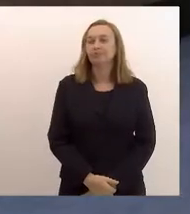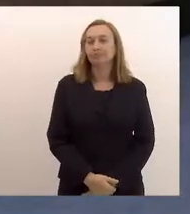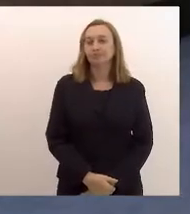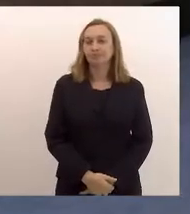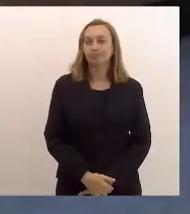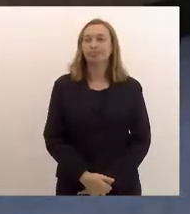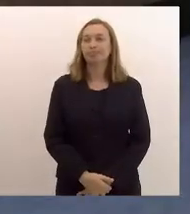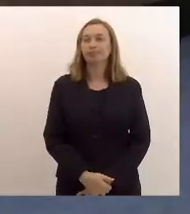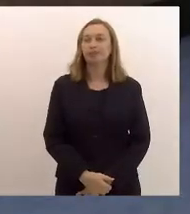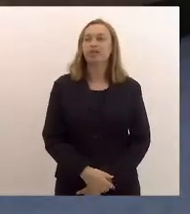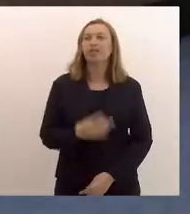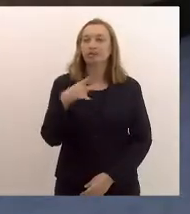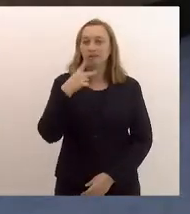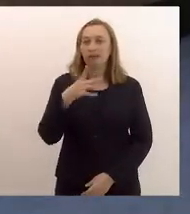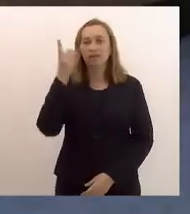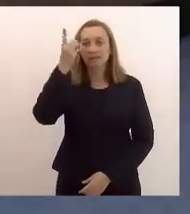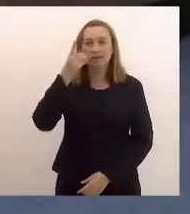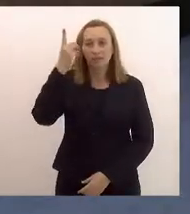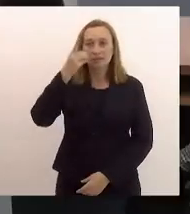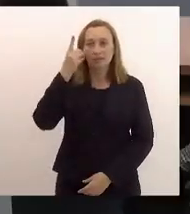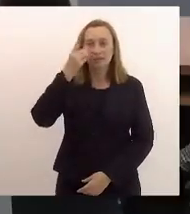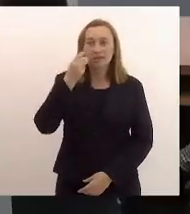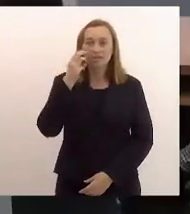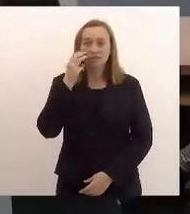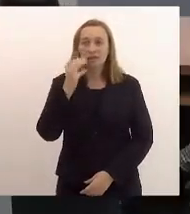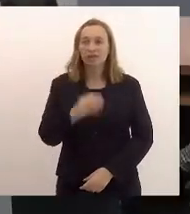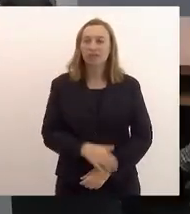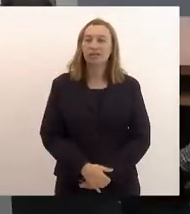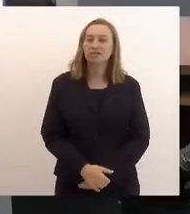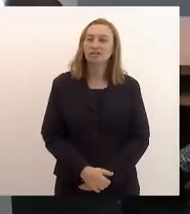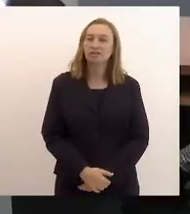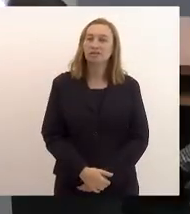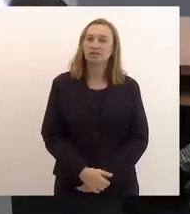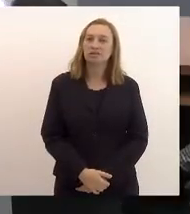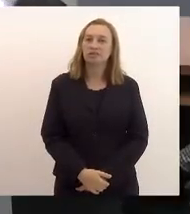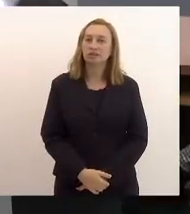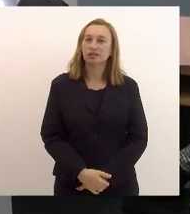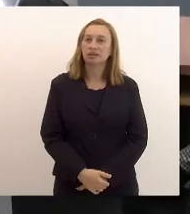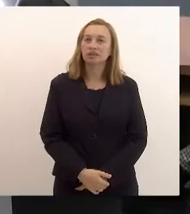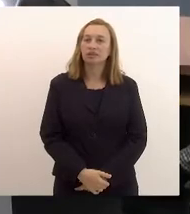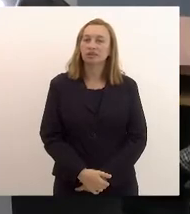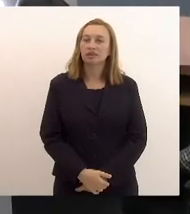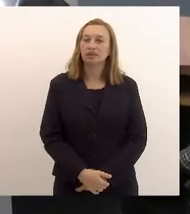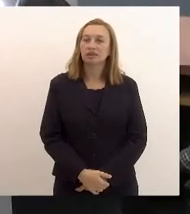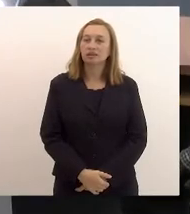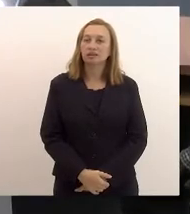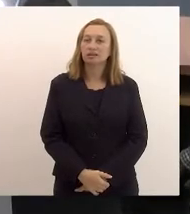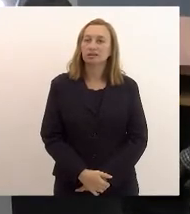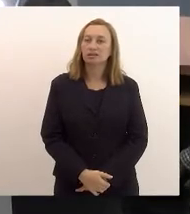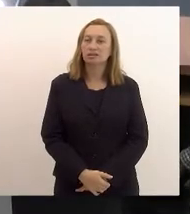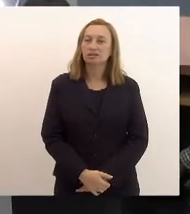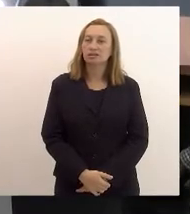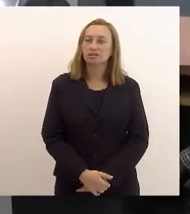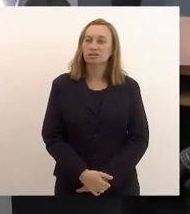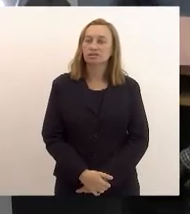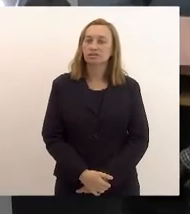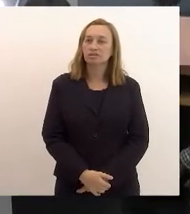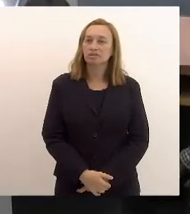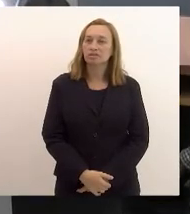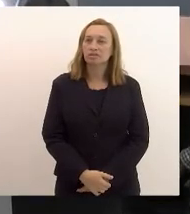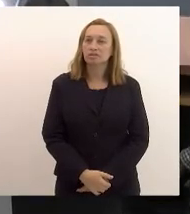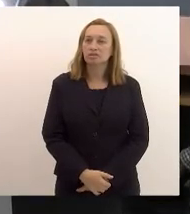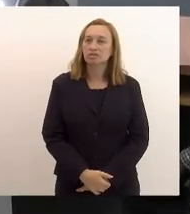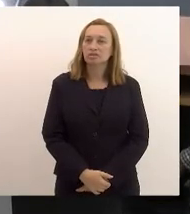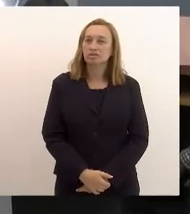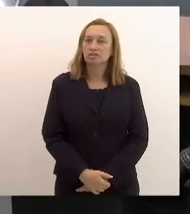uma palavra Deputado waldeck Carneiro é que vai ficar e eu fui